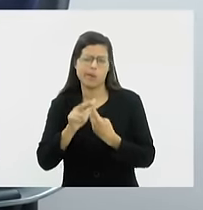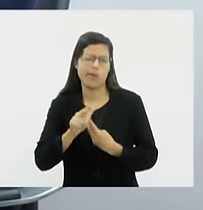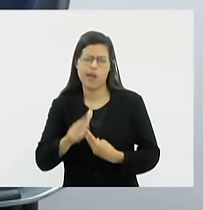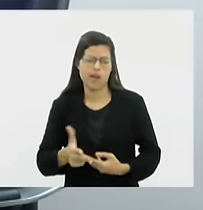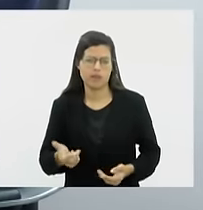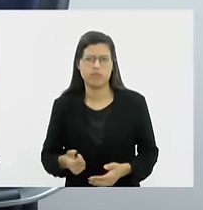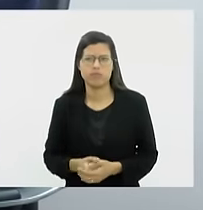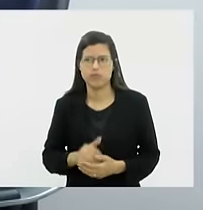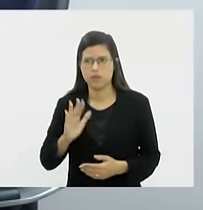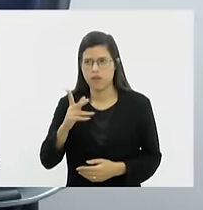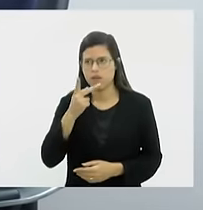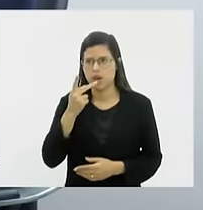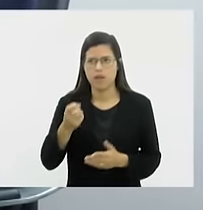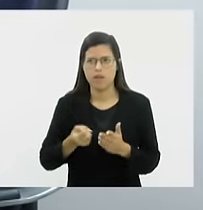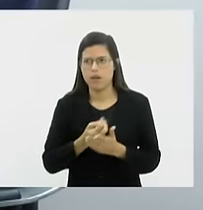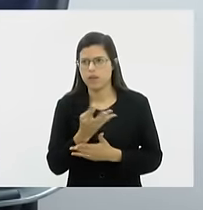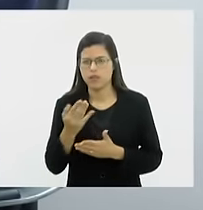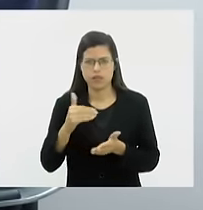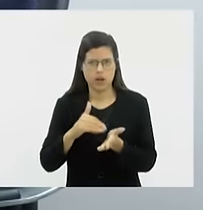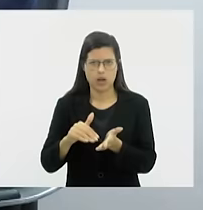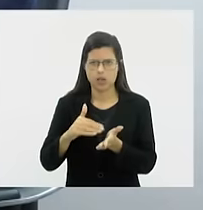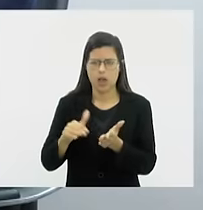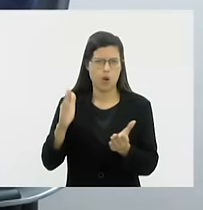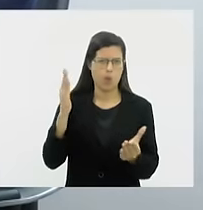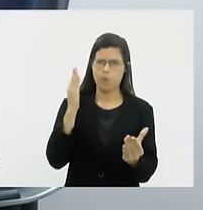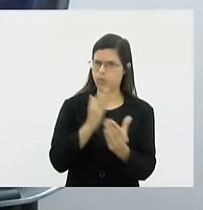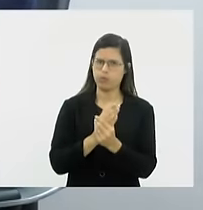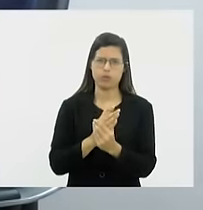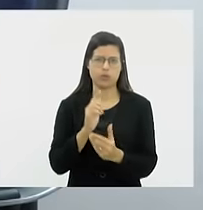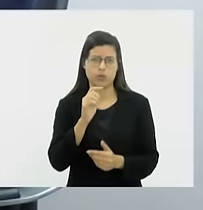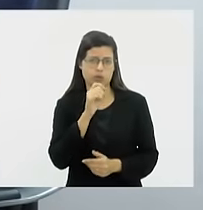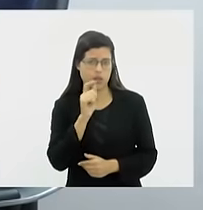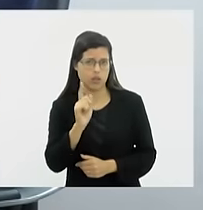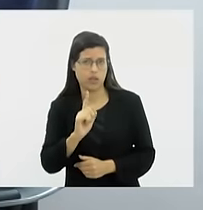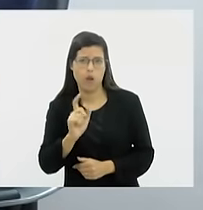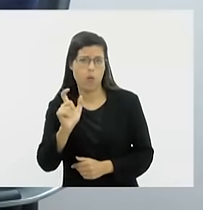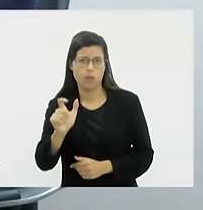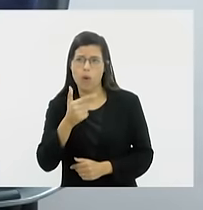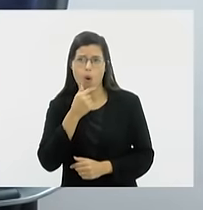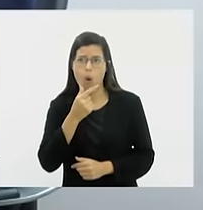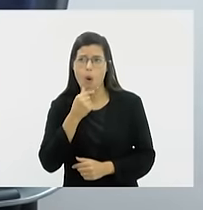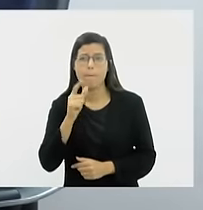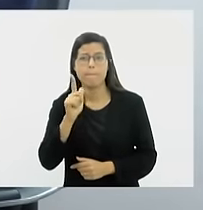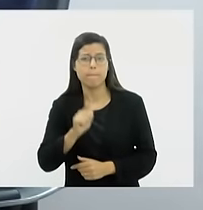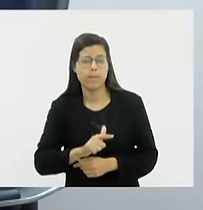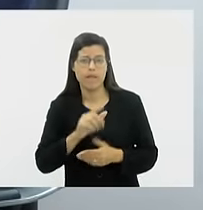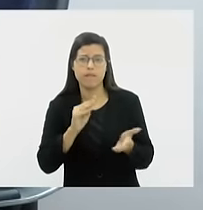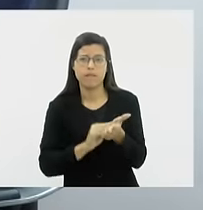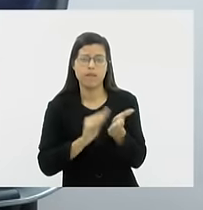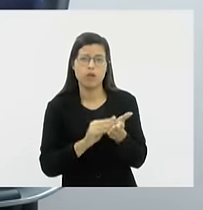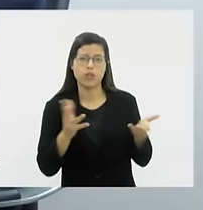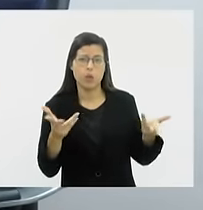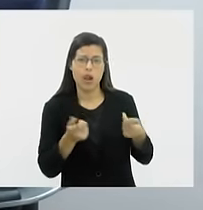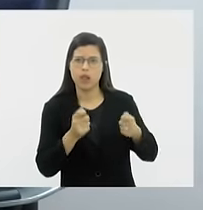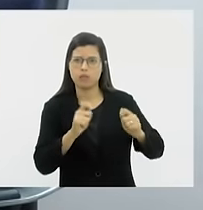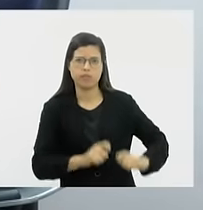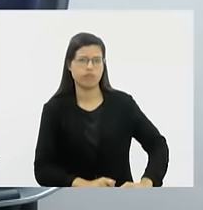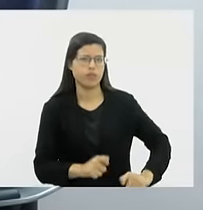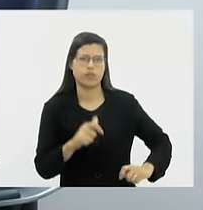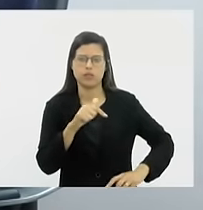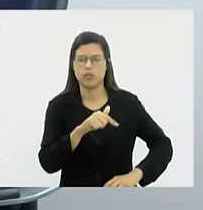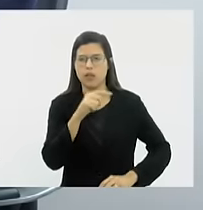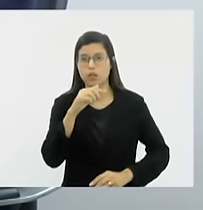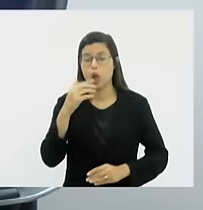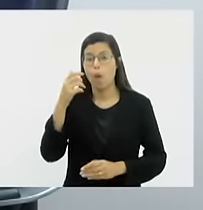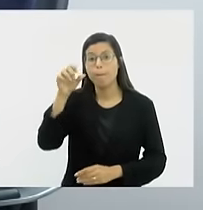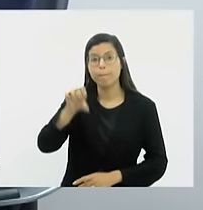lugares. Esse secretário, ele não me processou ainda. Ele não foi homem para me processar ainda. Mas eu vou repetir. É um incompetente. É o pior